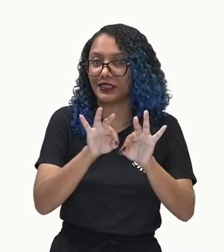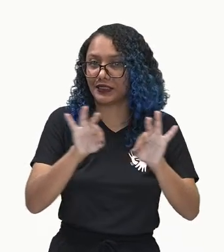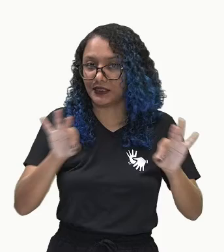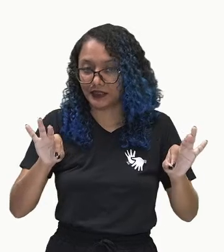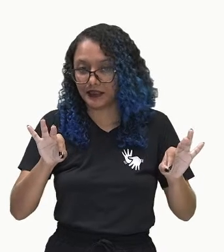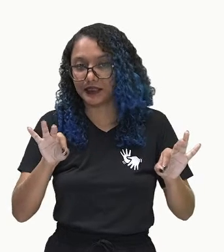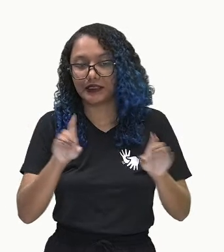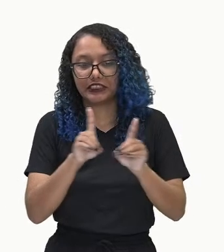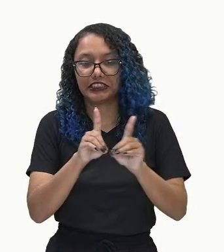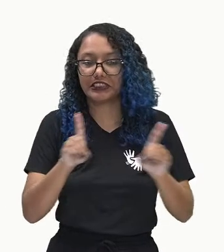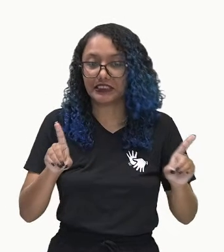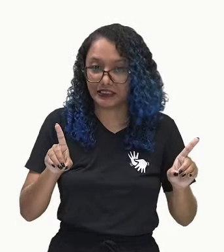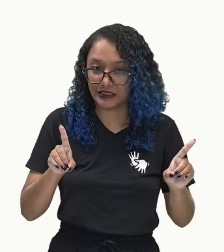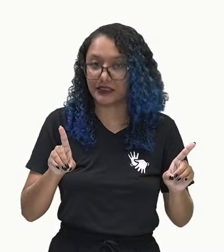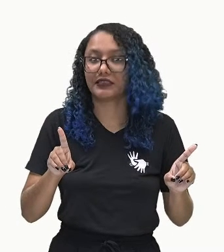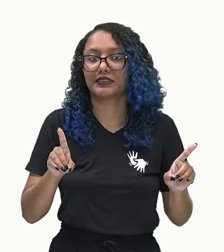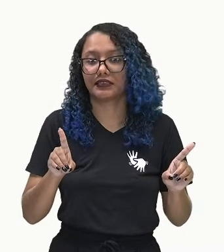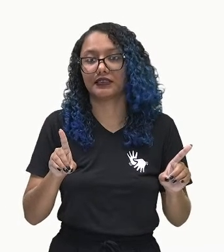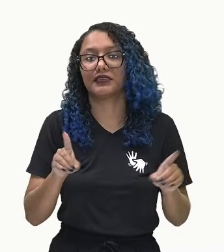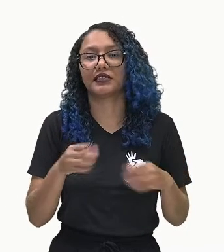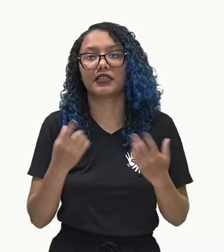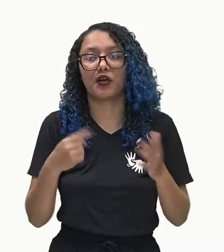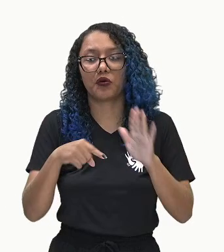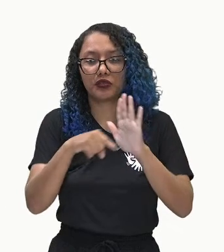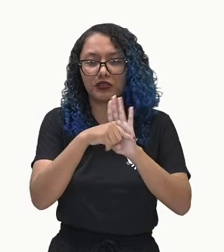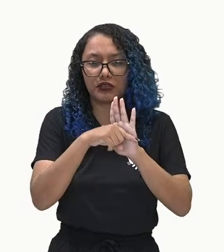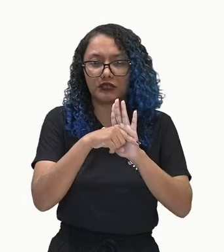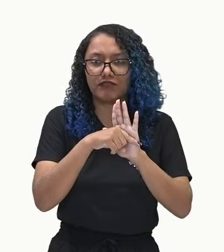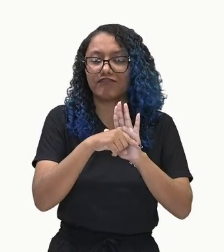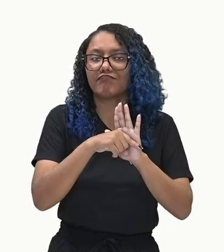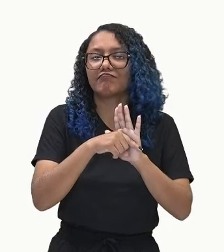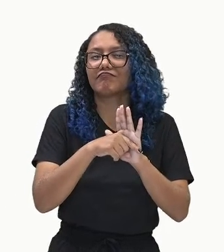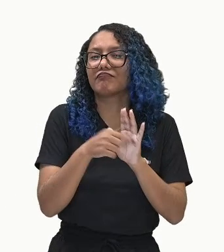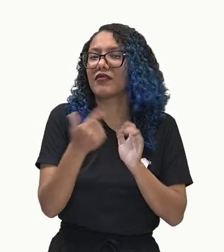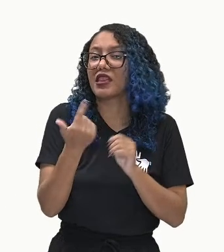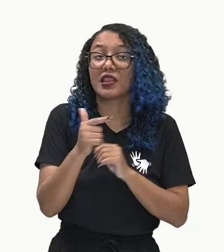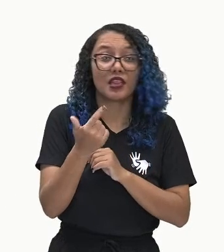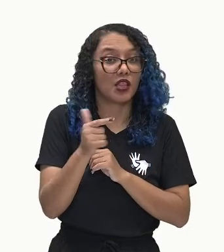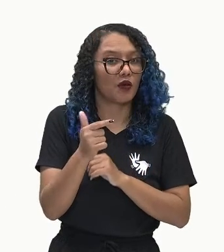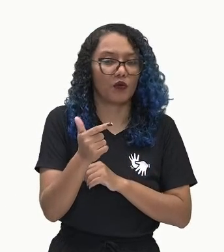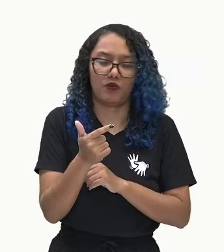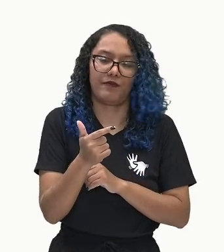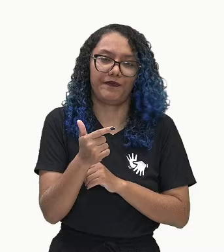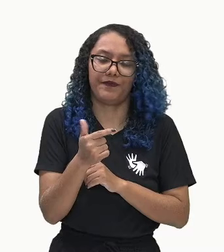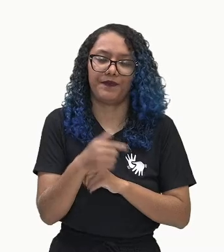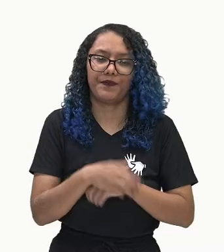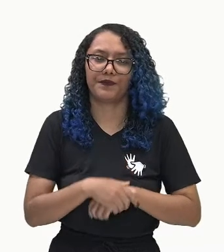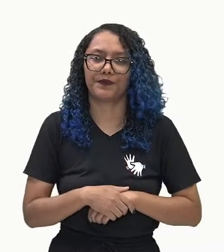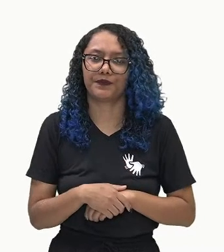não existe distância negativa, tá bom? Ou seja, quando você